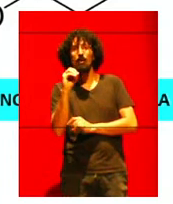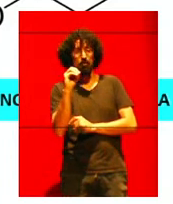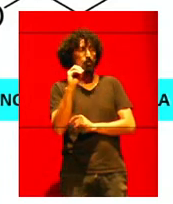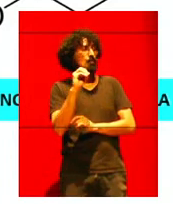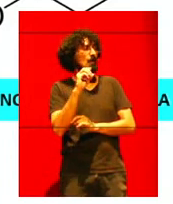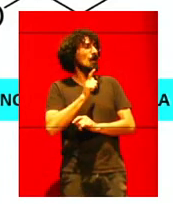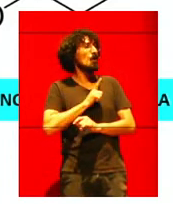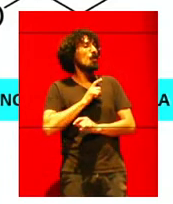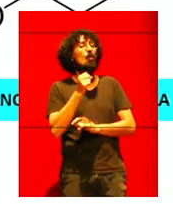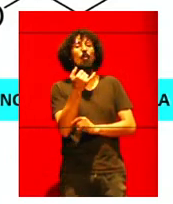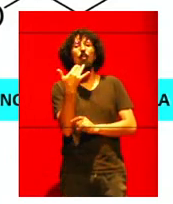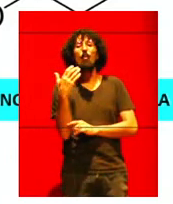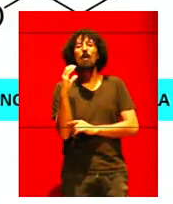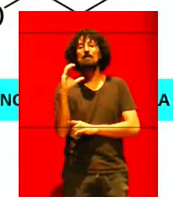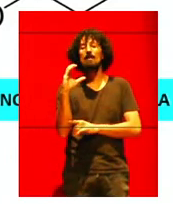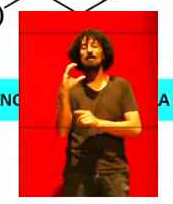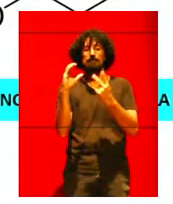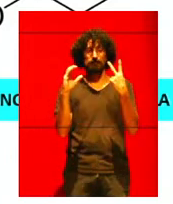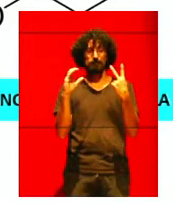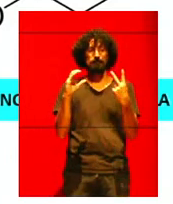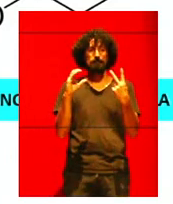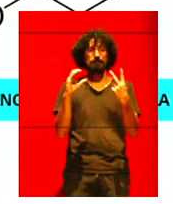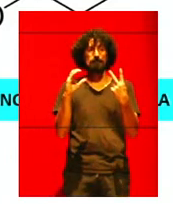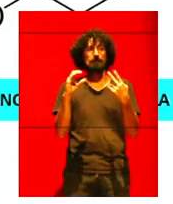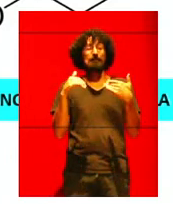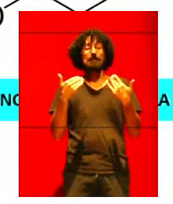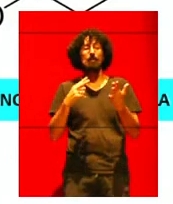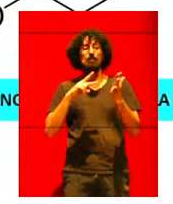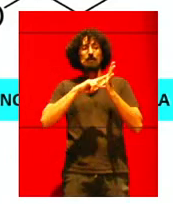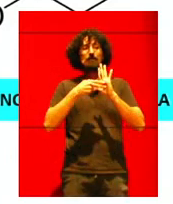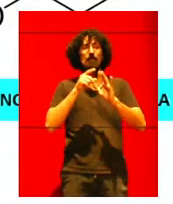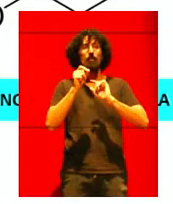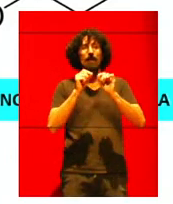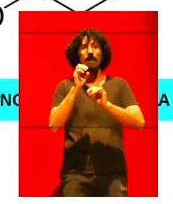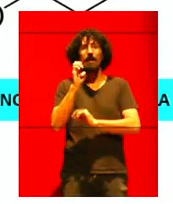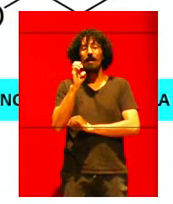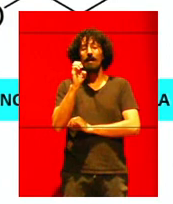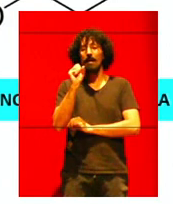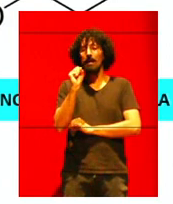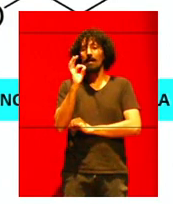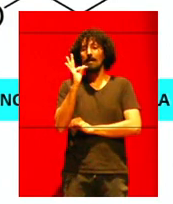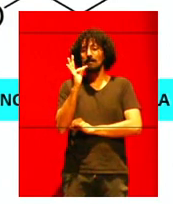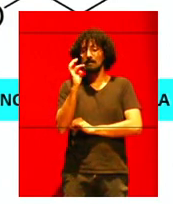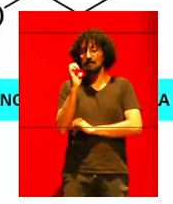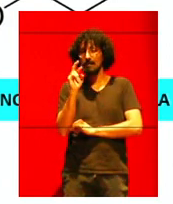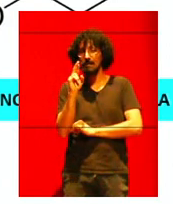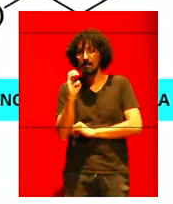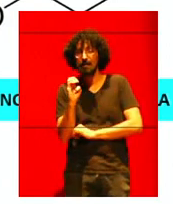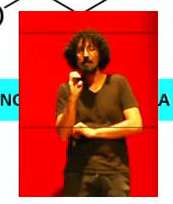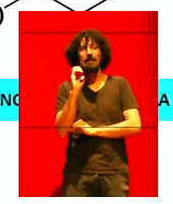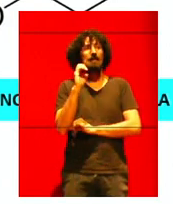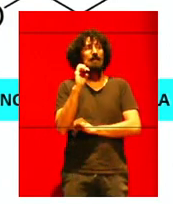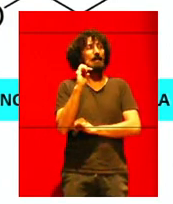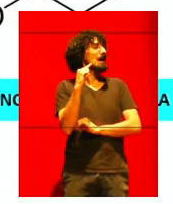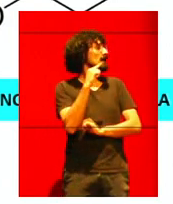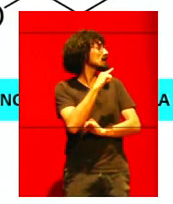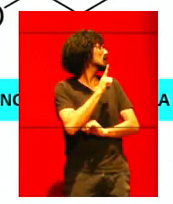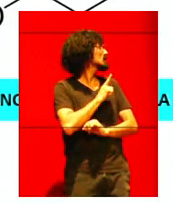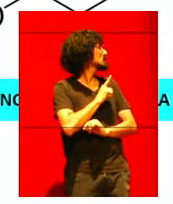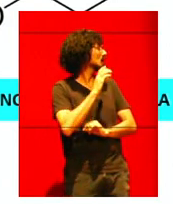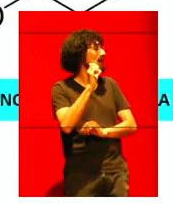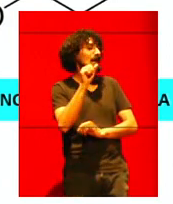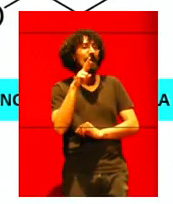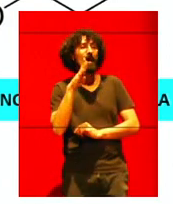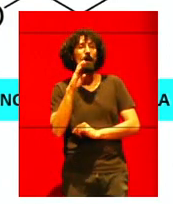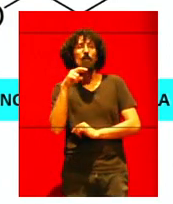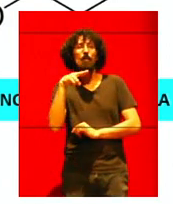carbonos? Então, significa que o éster formado na cadeia em que tem a carbonila